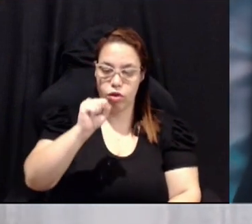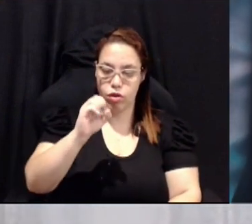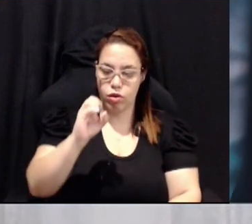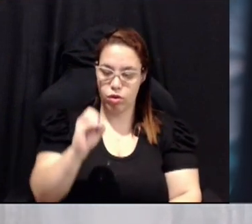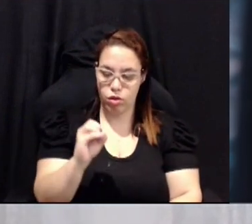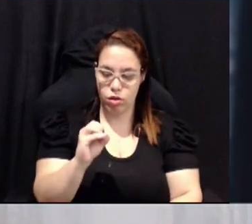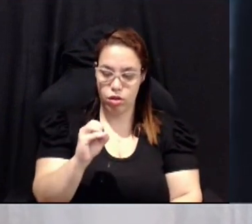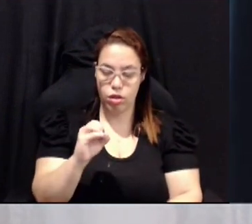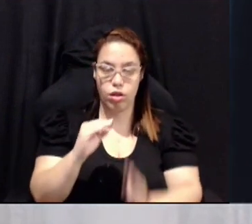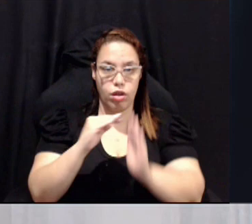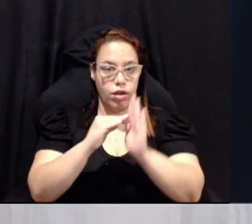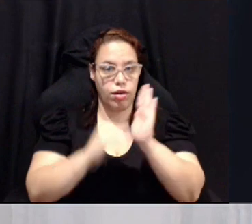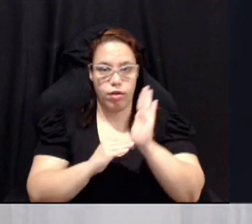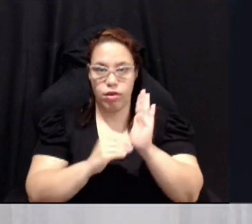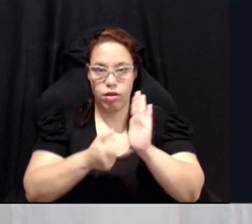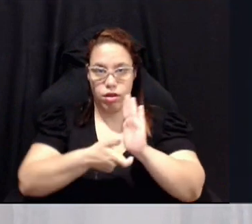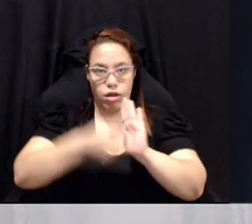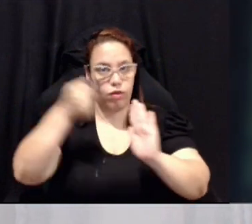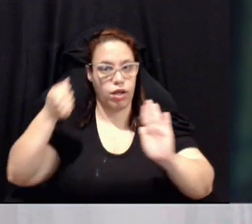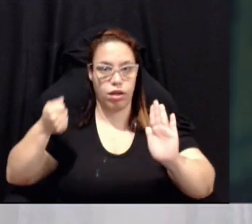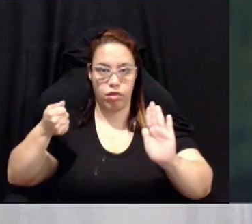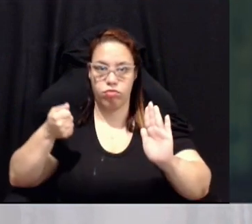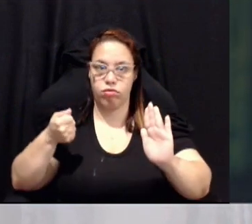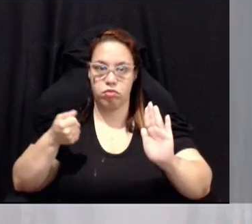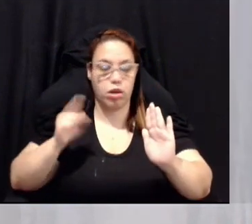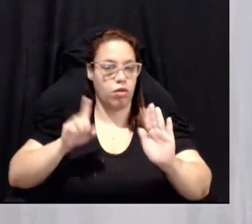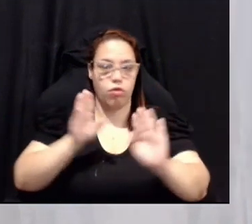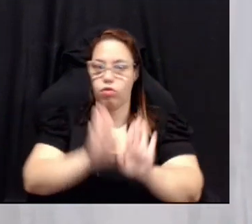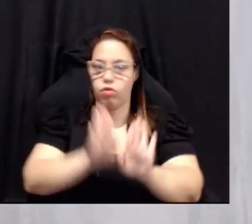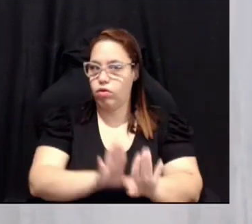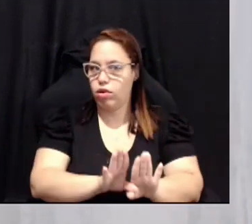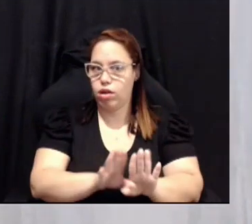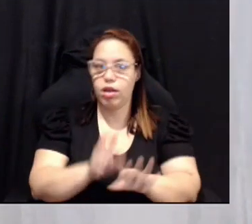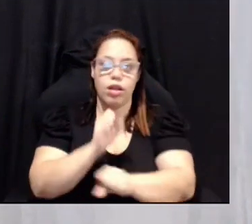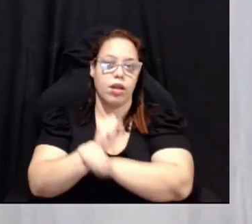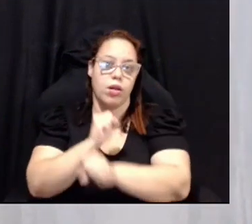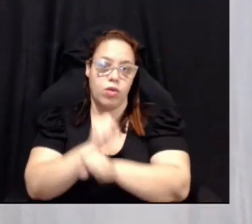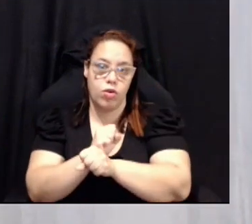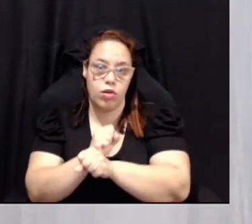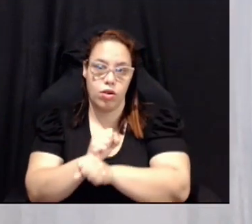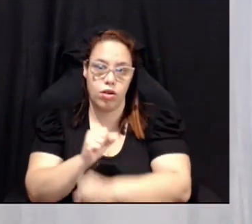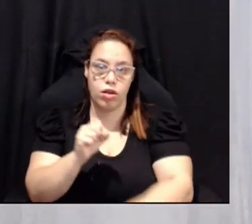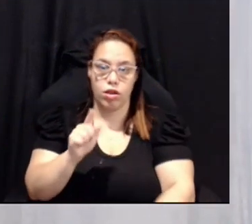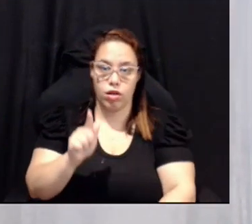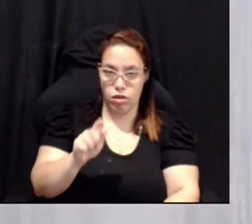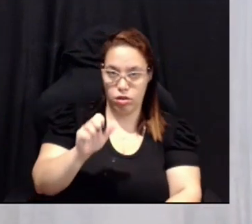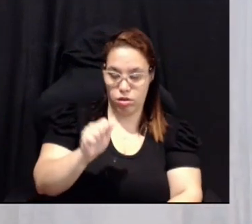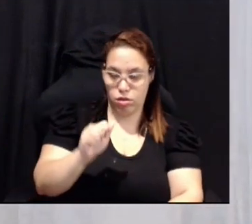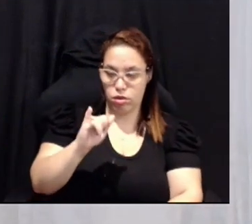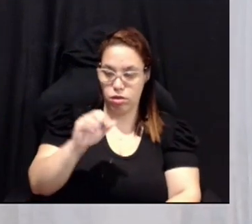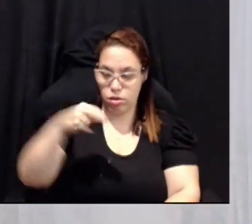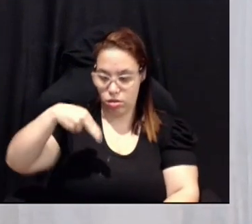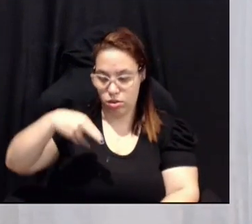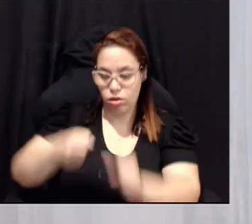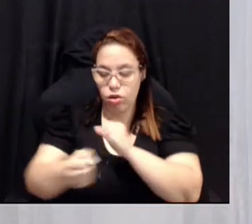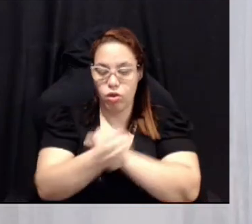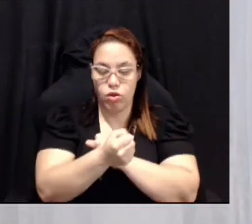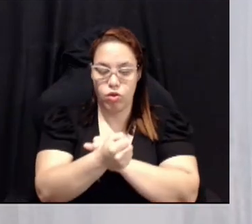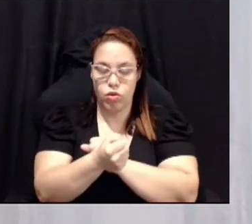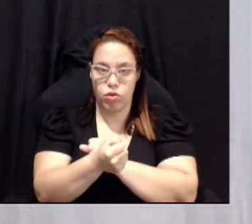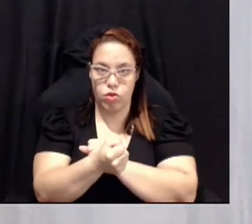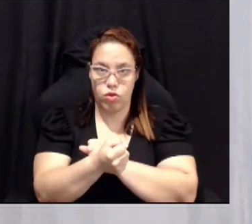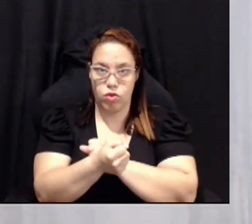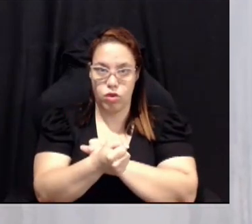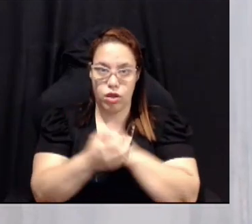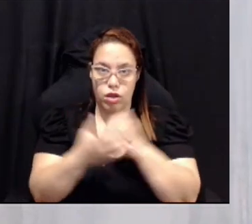9,80, ela vai sair do mercado. Ela não vai ficar ali esperando. Já o stop gain é a proteção do ganho dela. Ela chegou ali